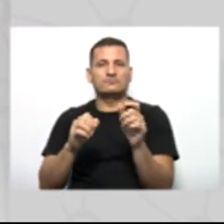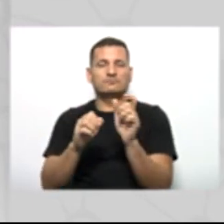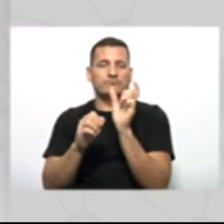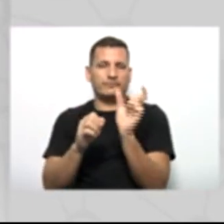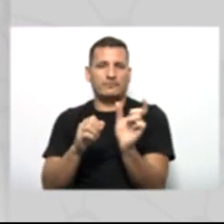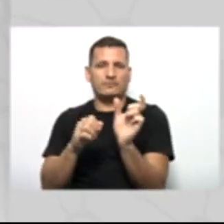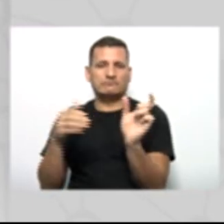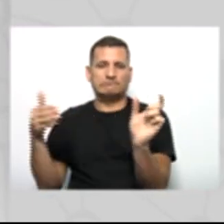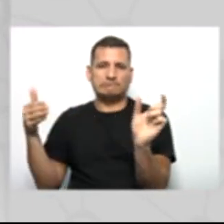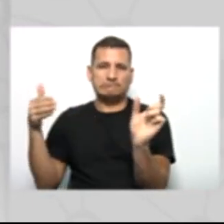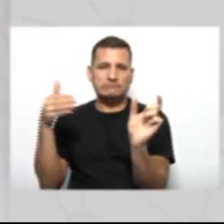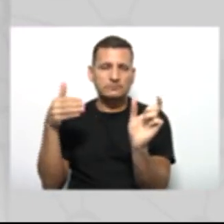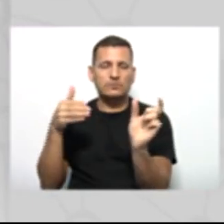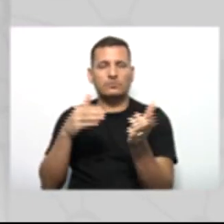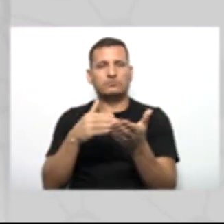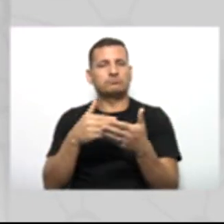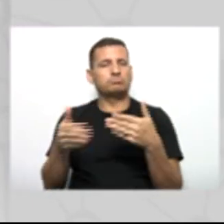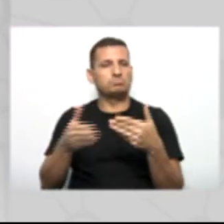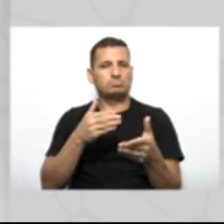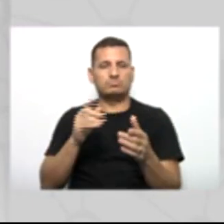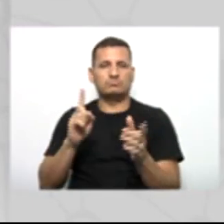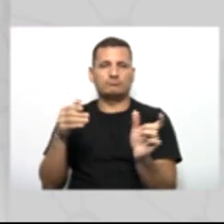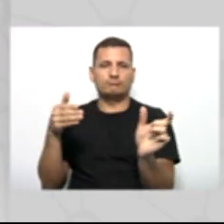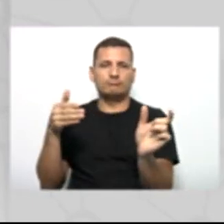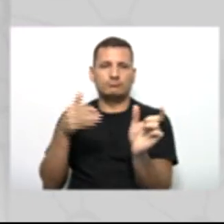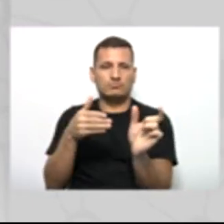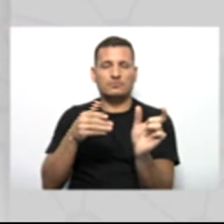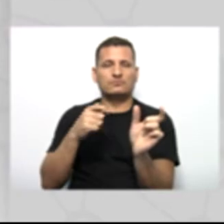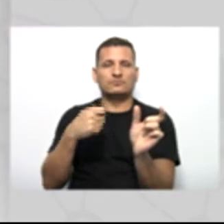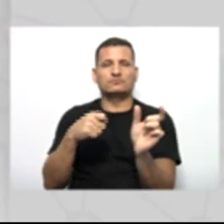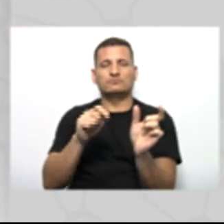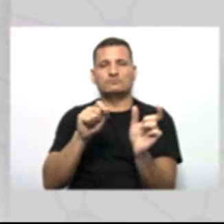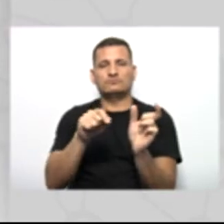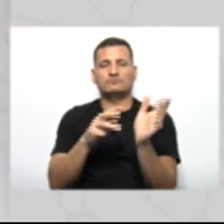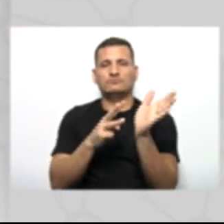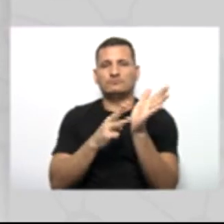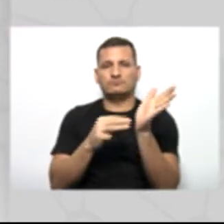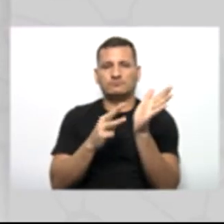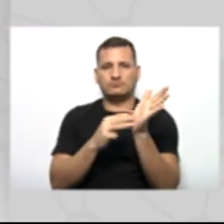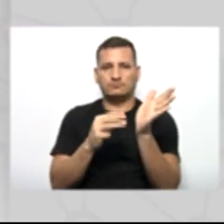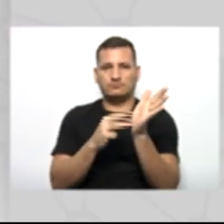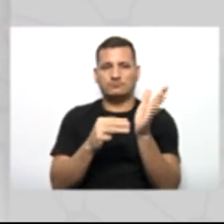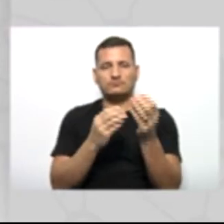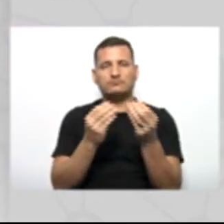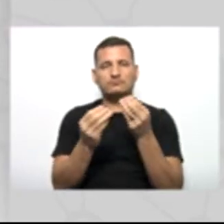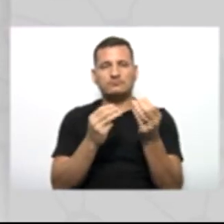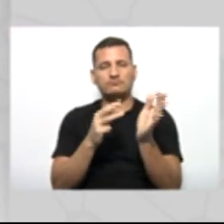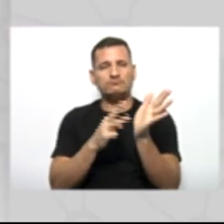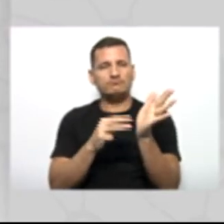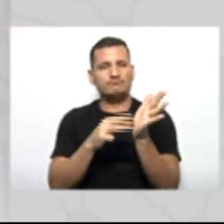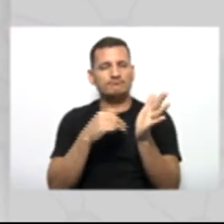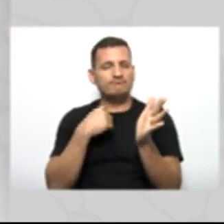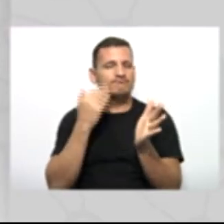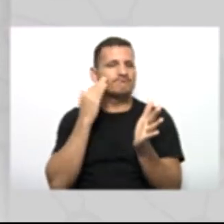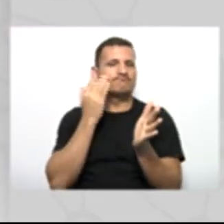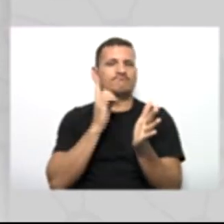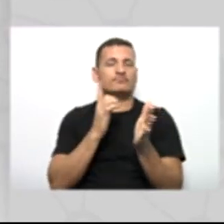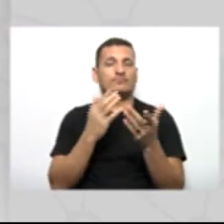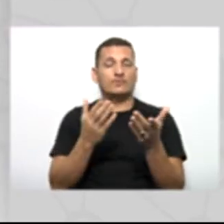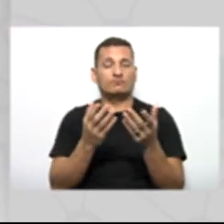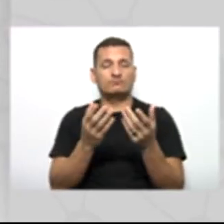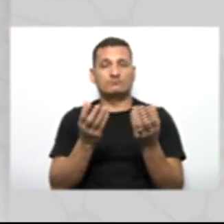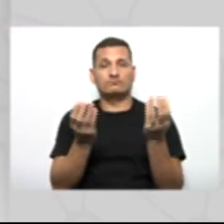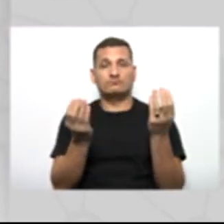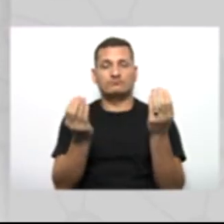diretamente dentro da classe. Você precisa chamar o método de classe. E como é que funciona isso, professor? Não entendi muito bem. Vamos instanciar o